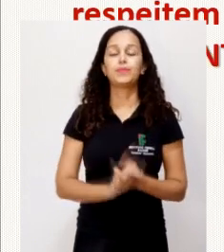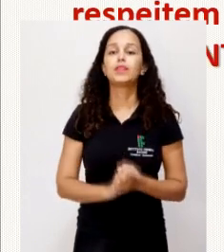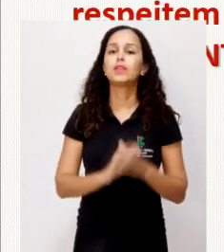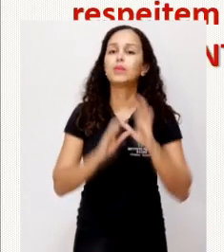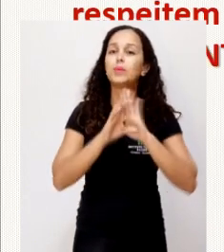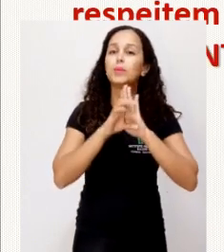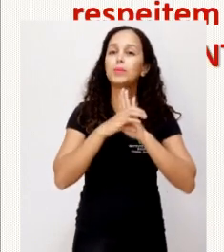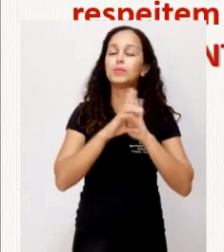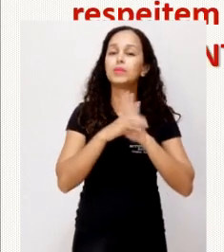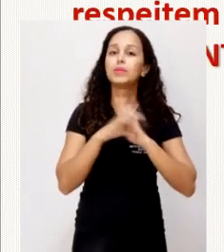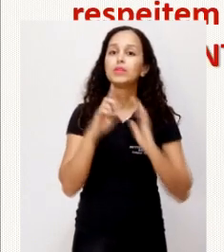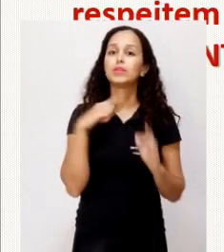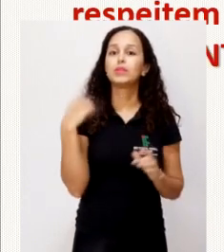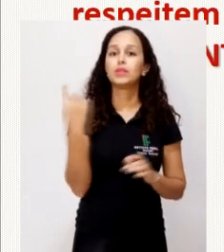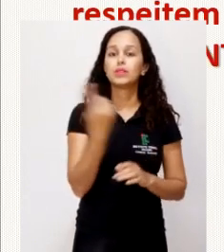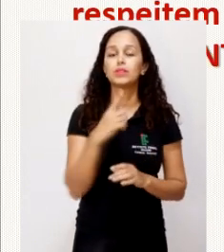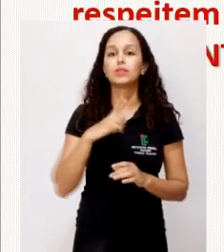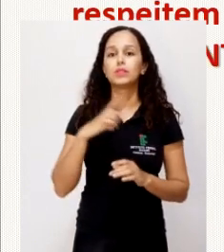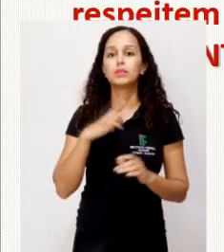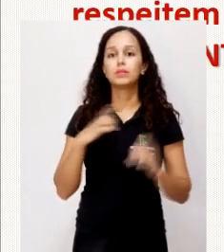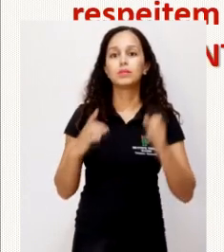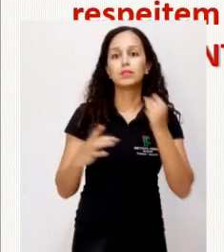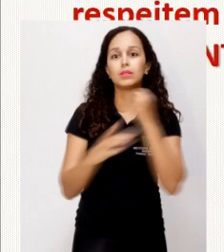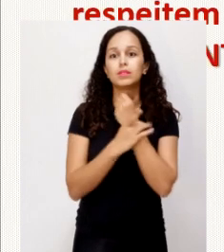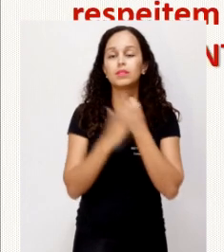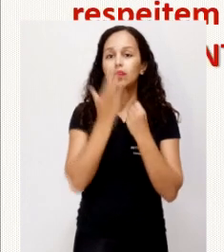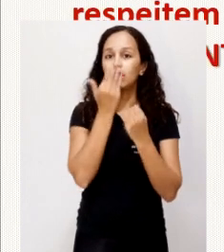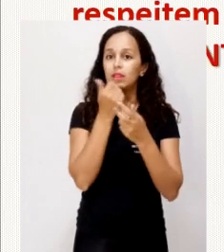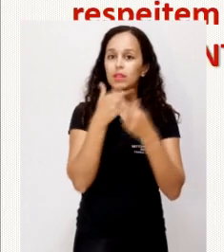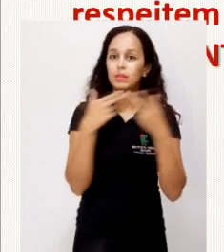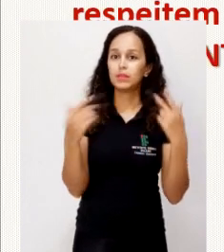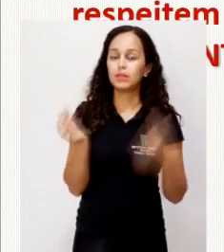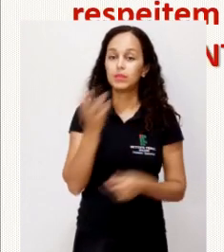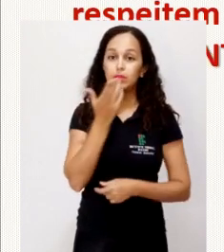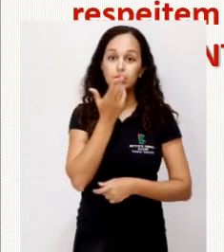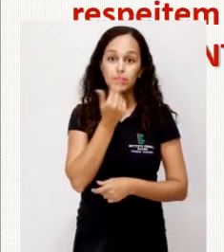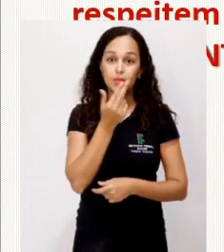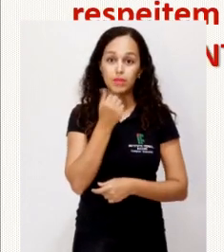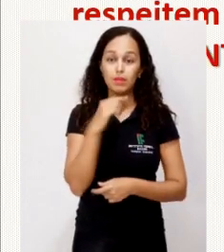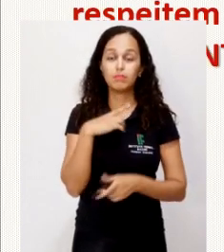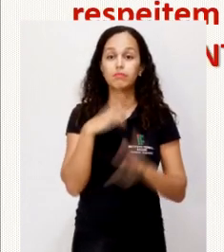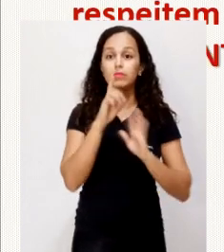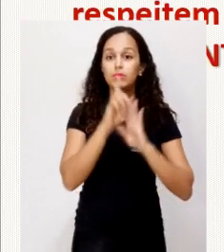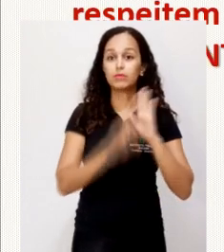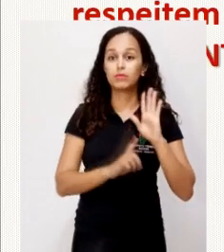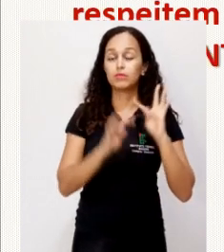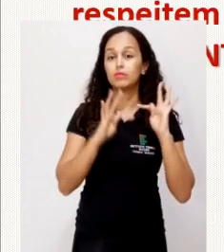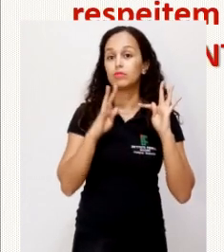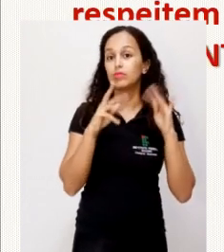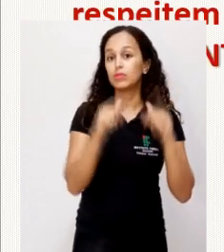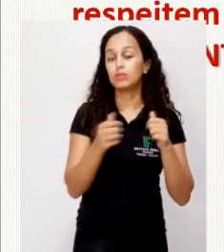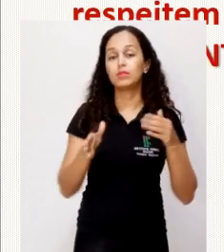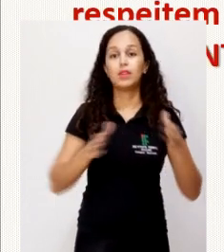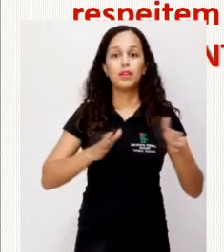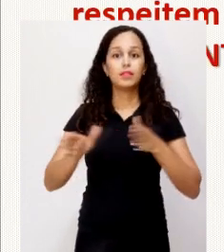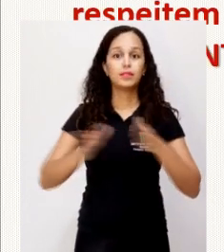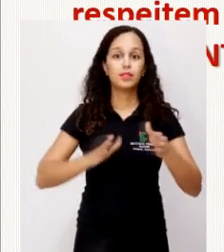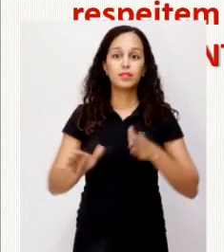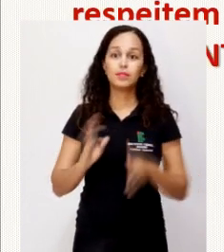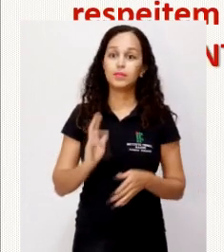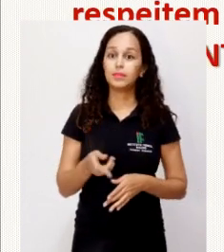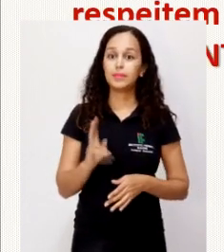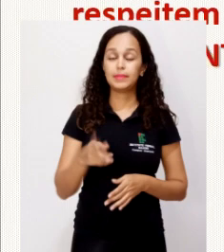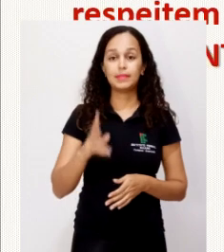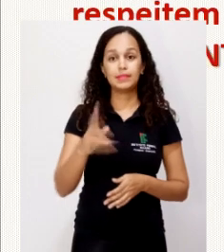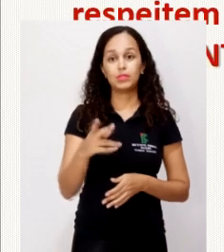E como conceito, nós temos que a segurança alimentar e nutricional é definida como a realização do direito de todos ao